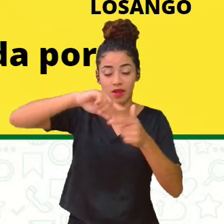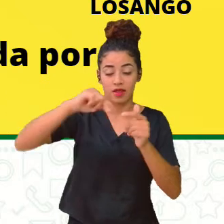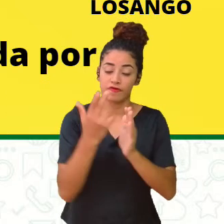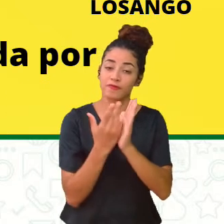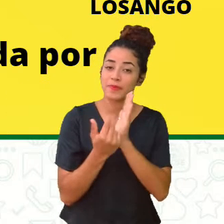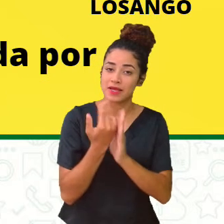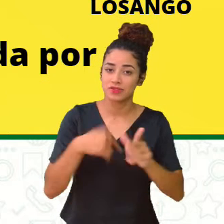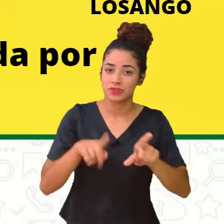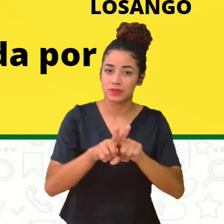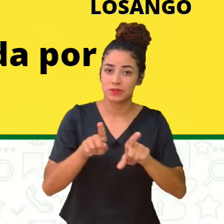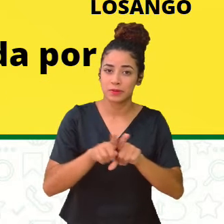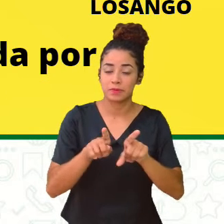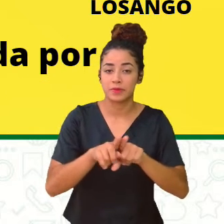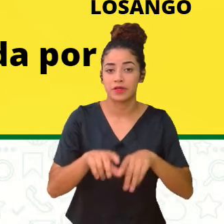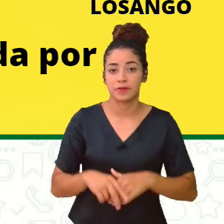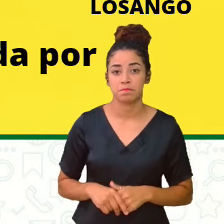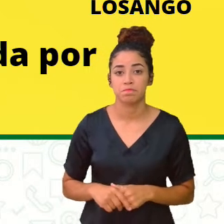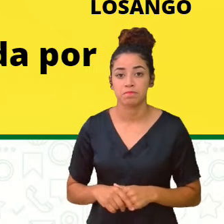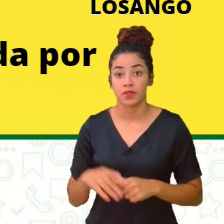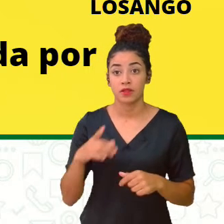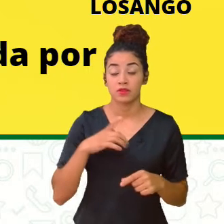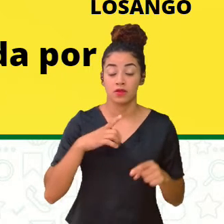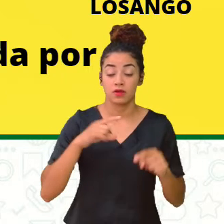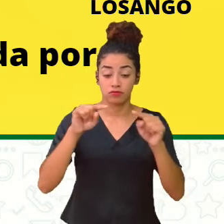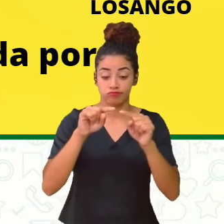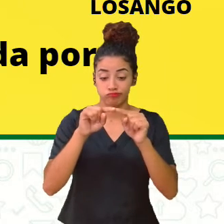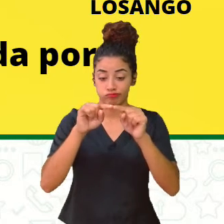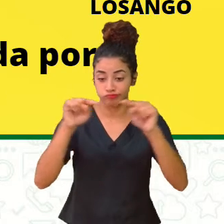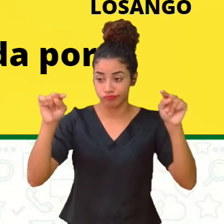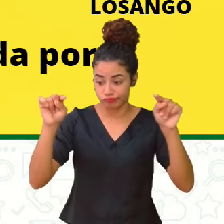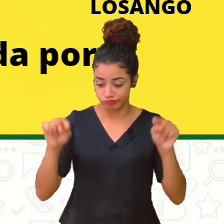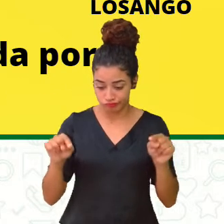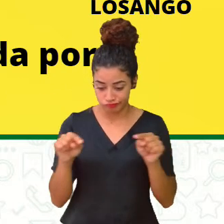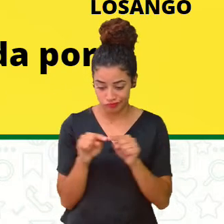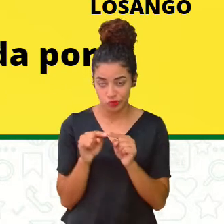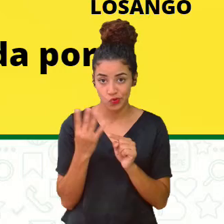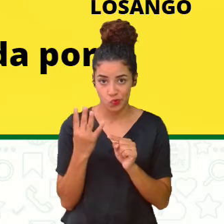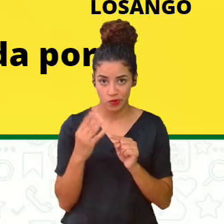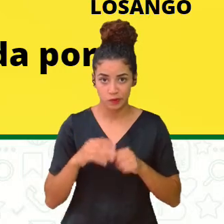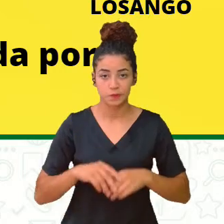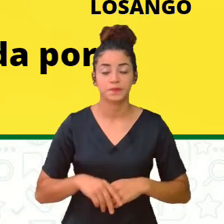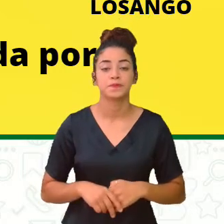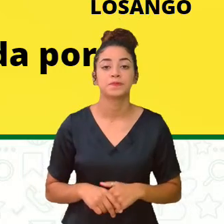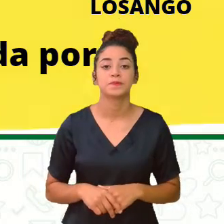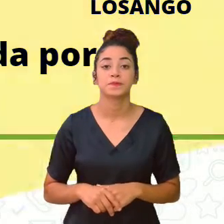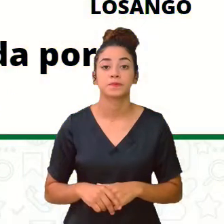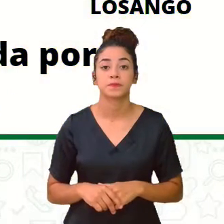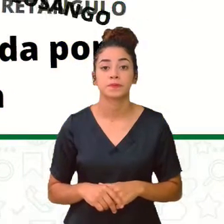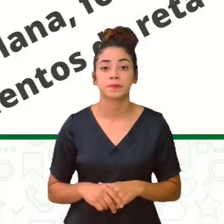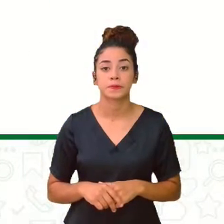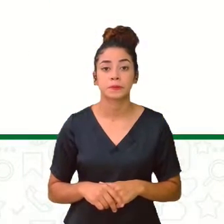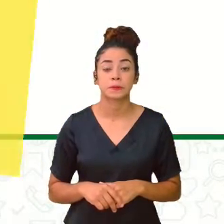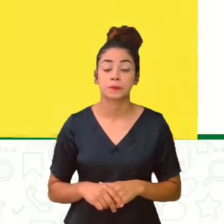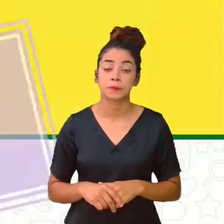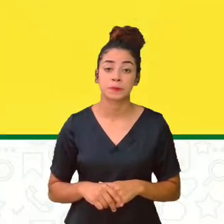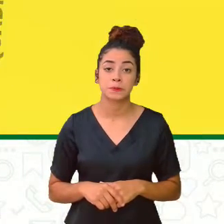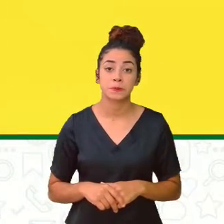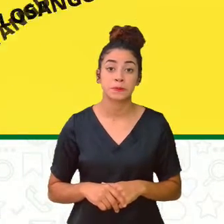plana formada por 4 segmentos de reta, certo?